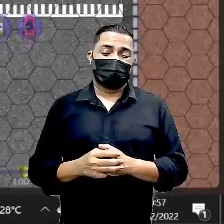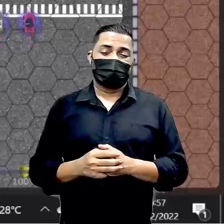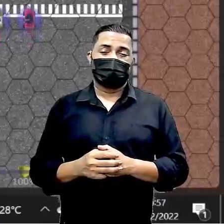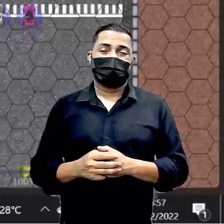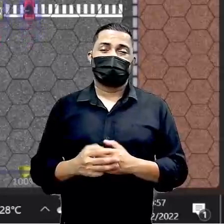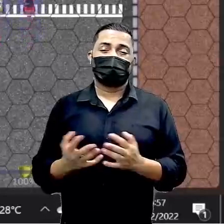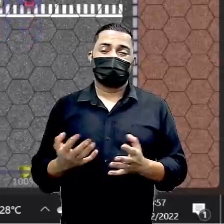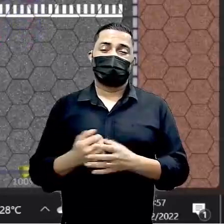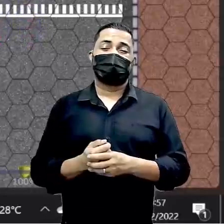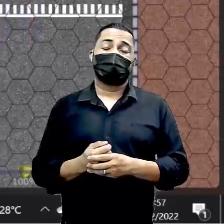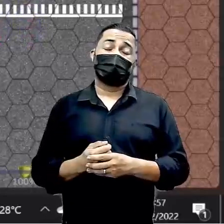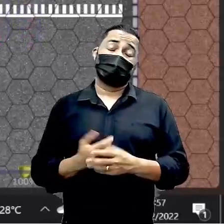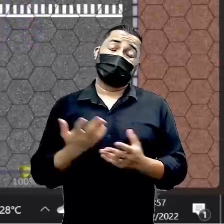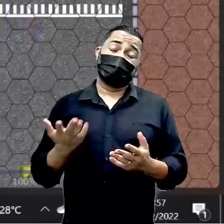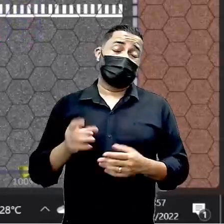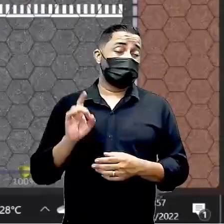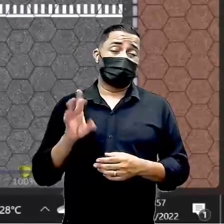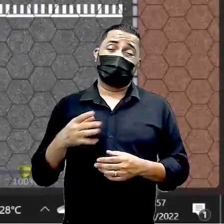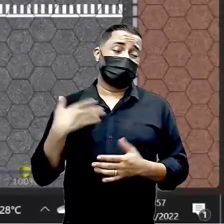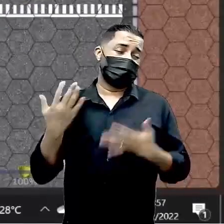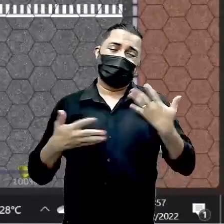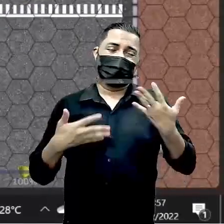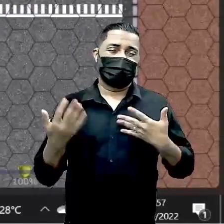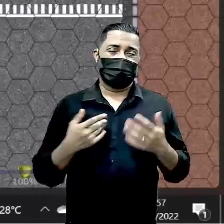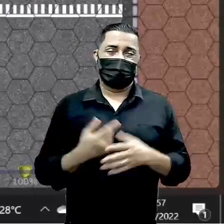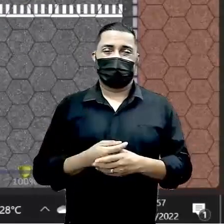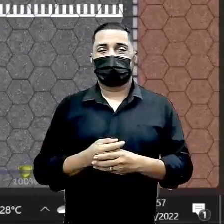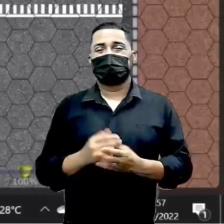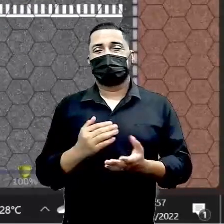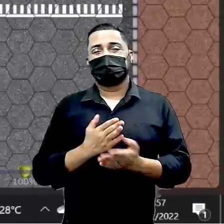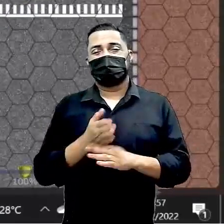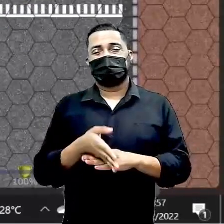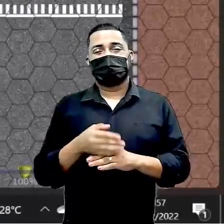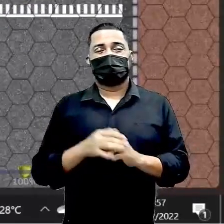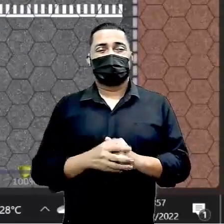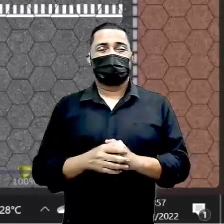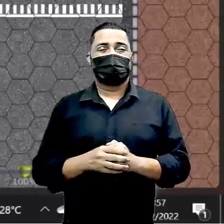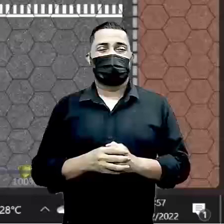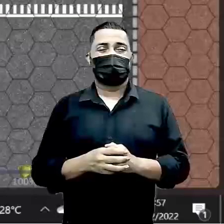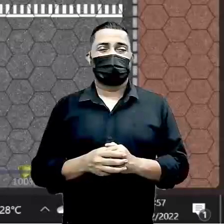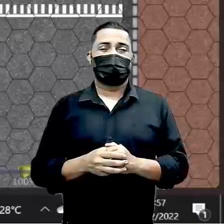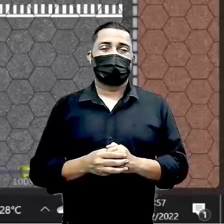Bom, até aqui, pessoal. Agora é só você se divertir. Entre aí no game.